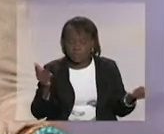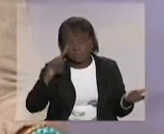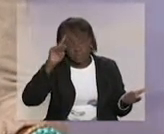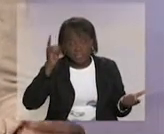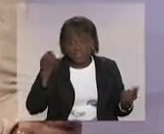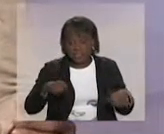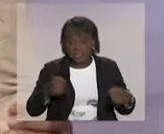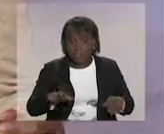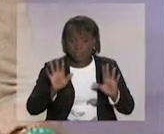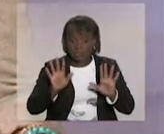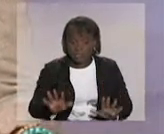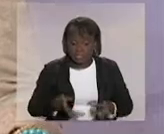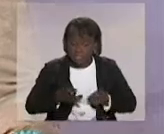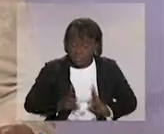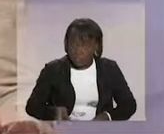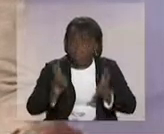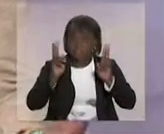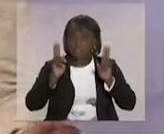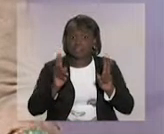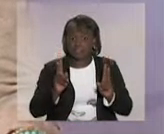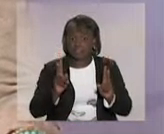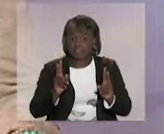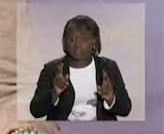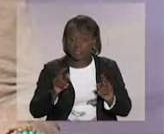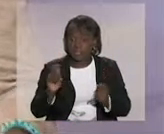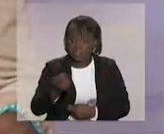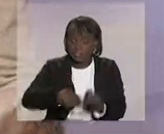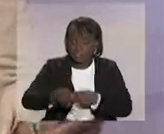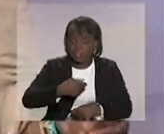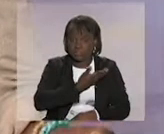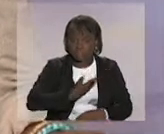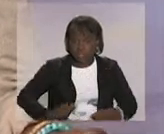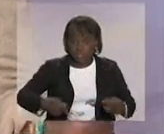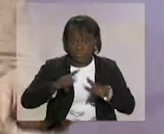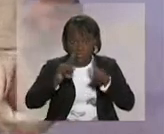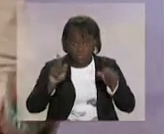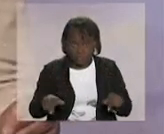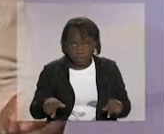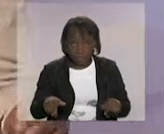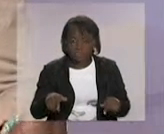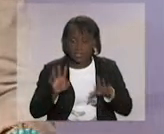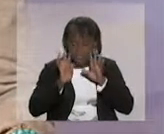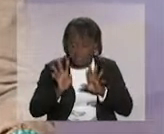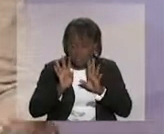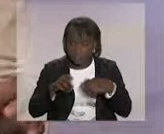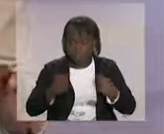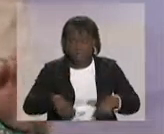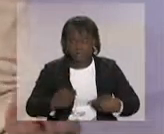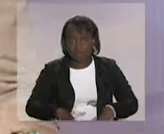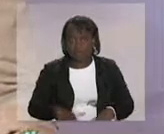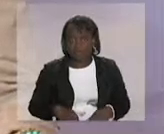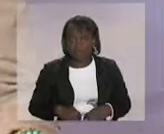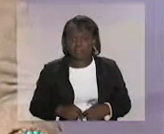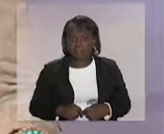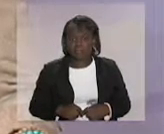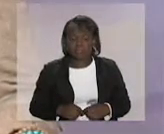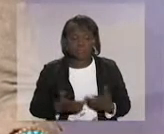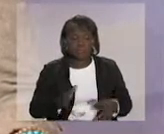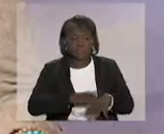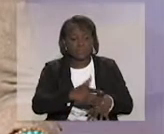alternativas. Mas é preciso, sim, sempre que a administração pública esteja atenta a